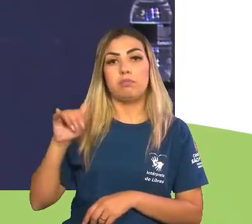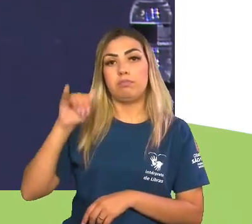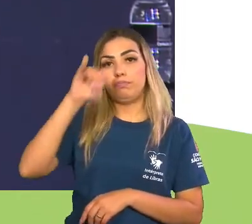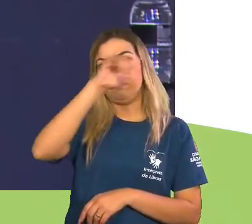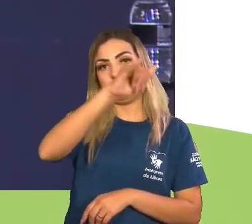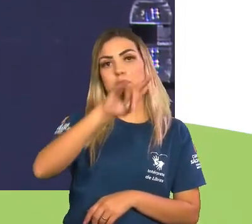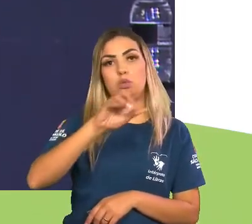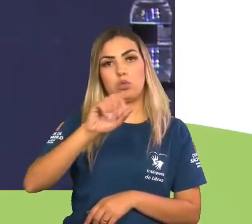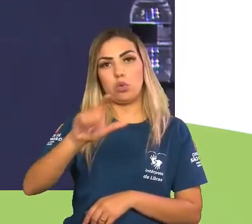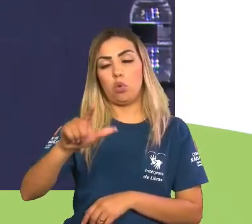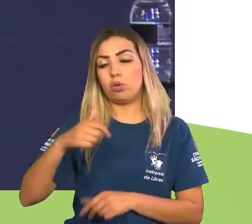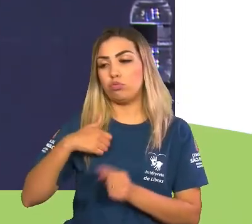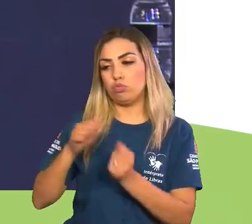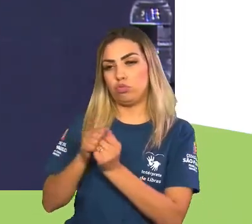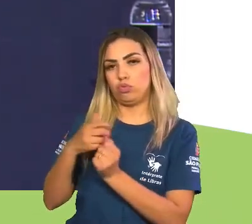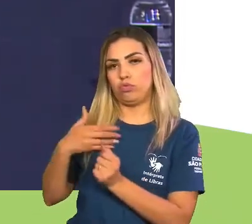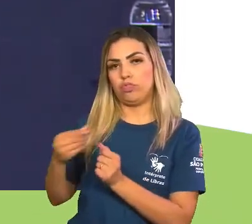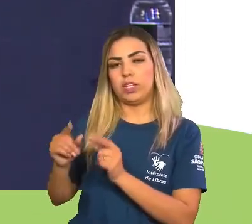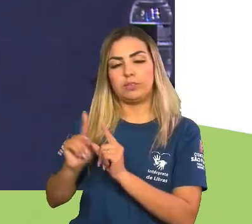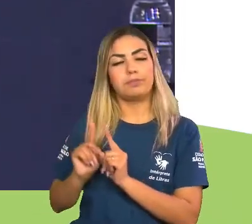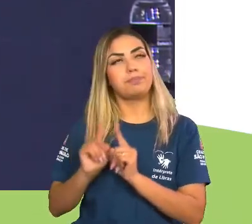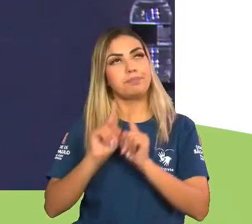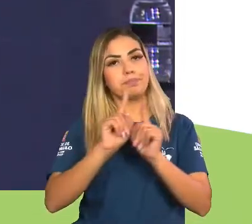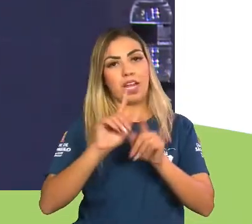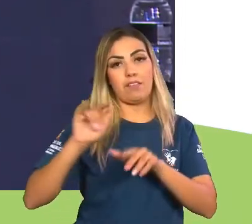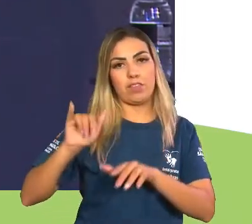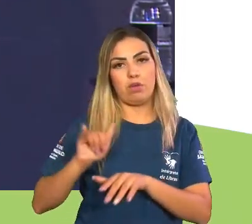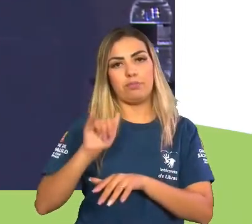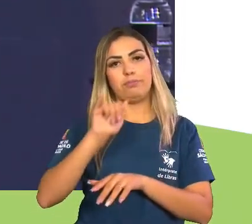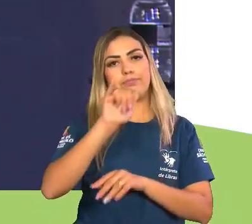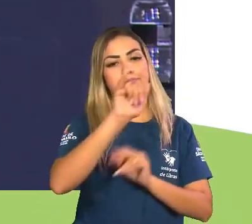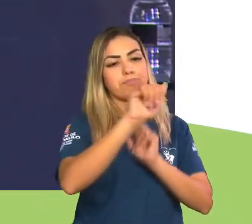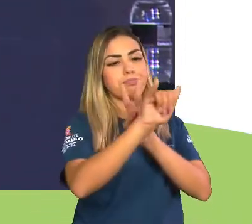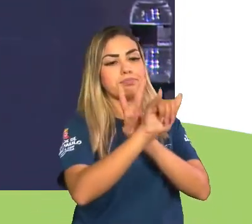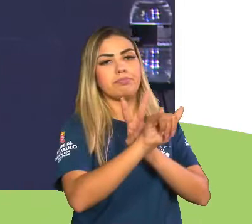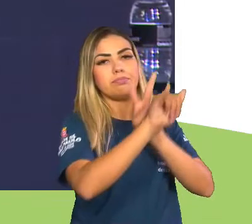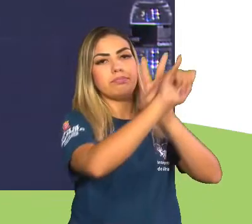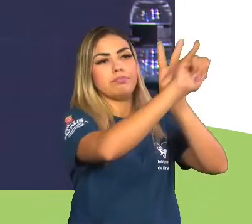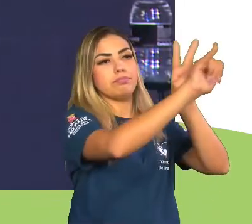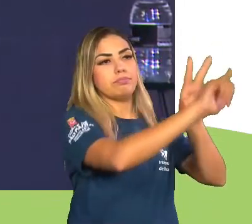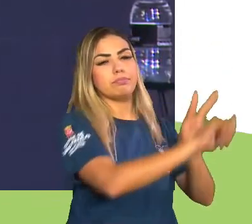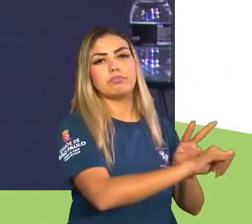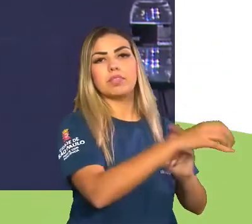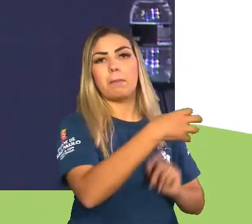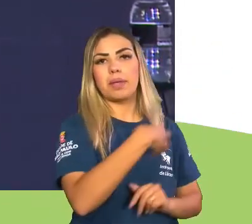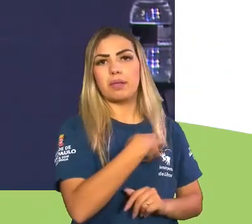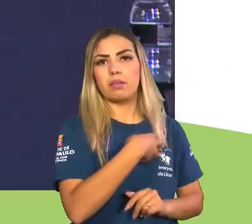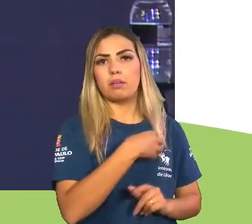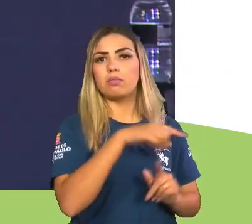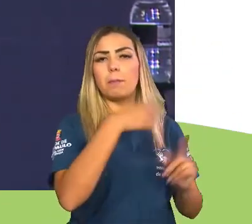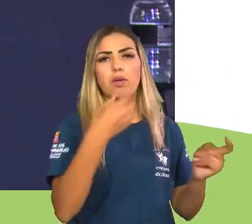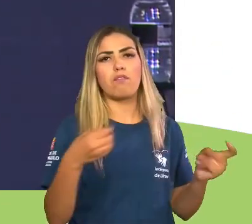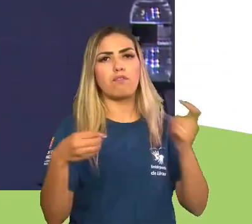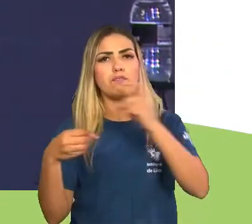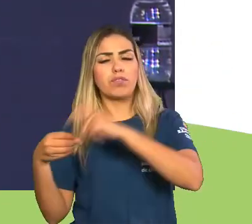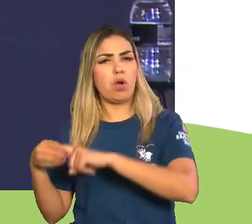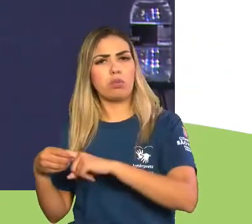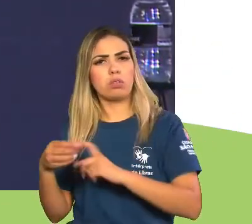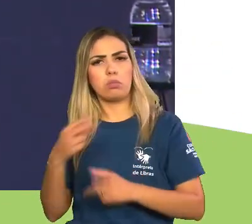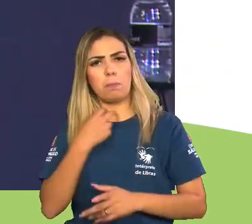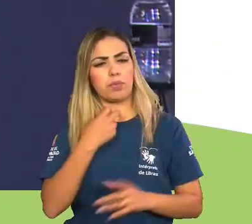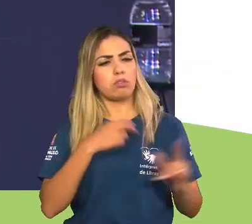com o Theo. O Theo foi para a Bahia. Quando a gente foi voltar, não podia voltar. Mas a gente foi. Então, como é que não pode